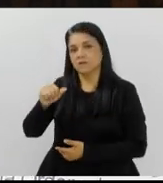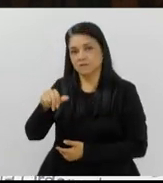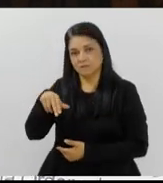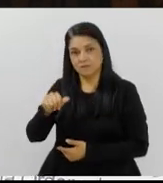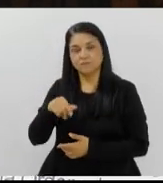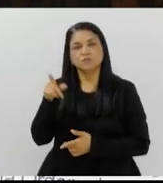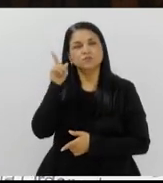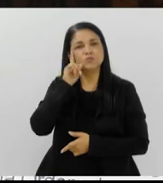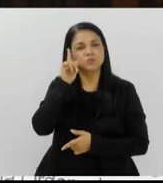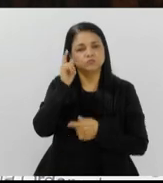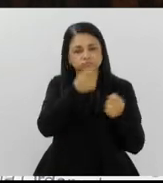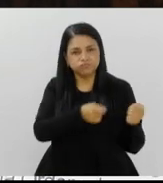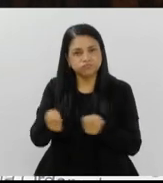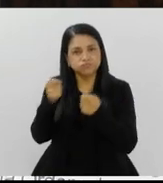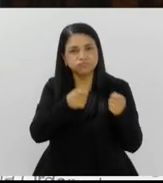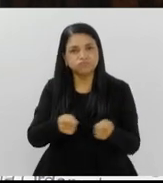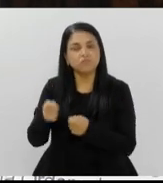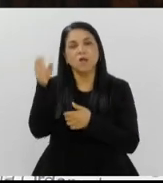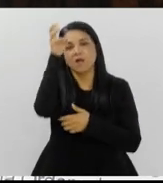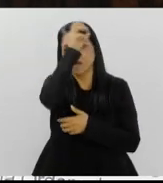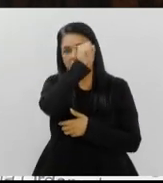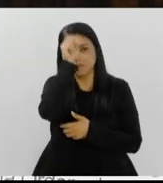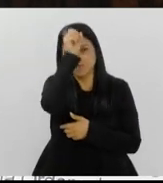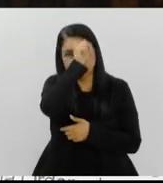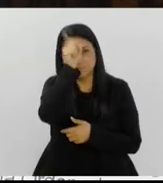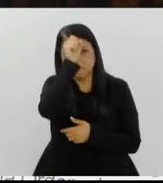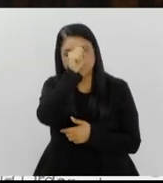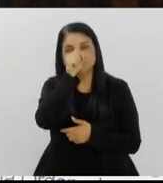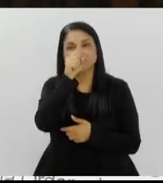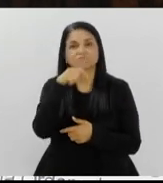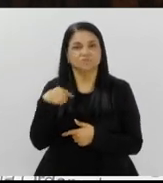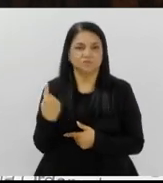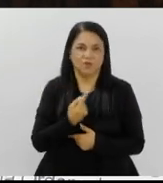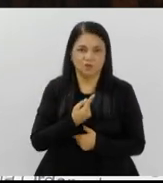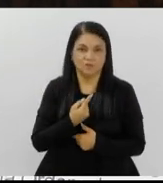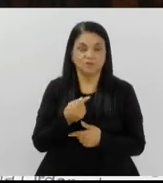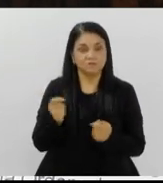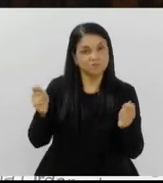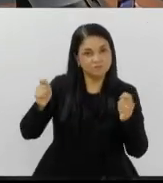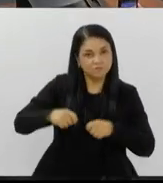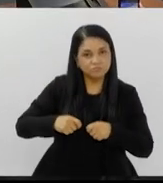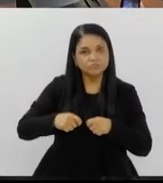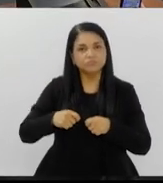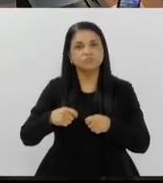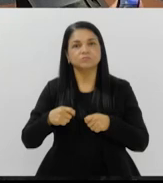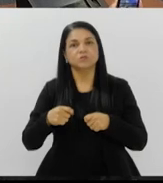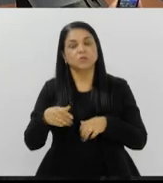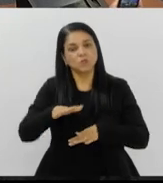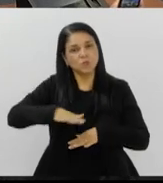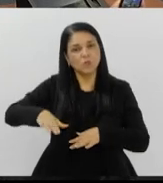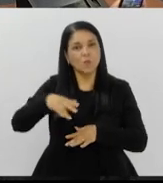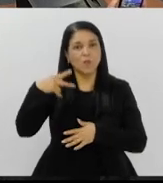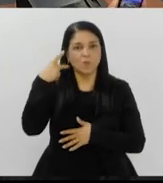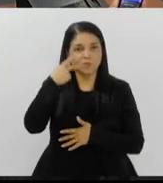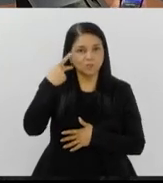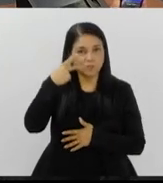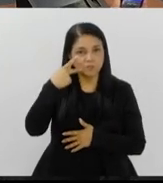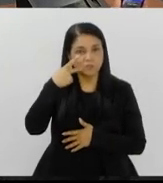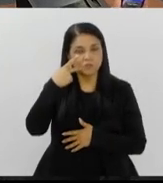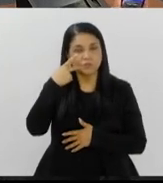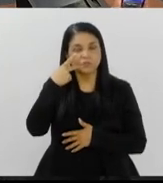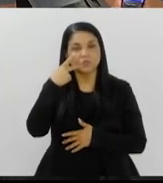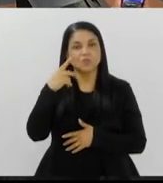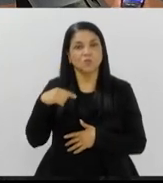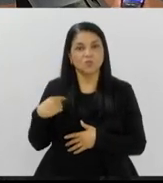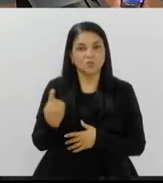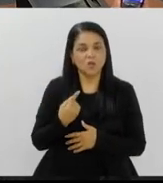tem sido efetivamente um aprendizado, porque quando nós lidamos de alguma forma no meio político, acima de tudo, nós